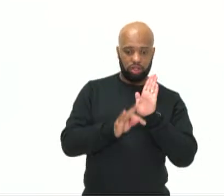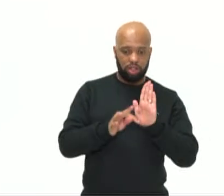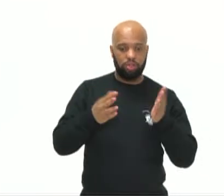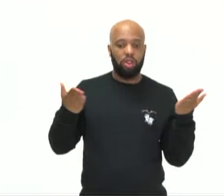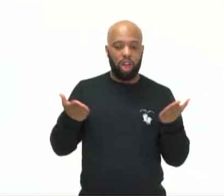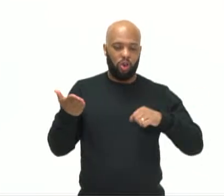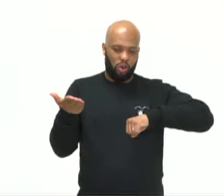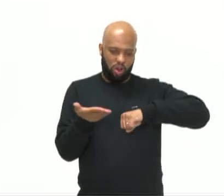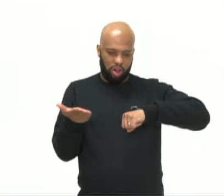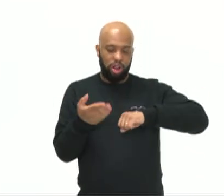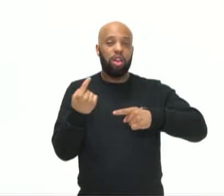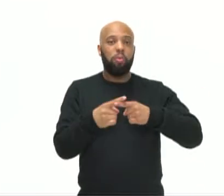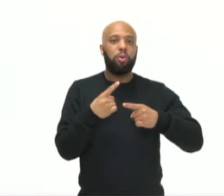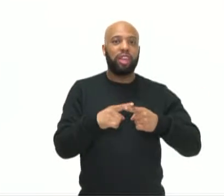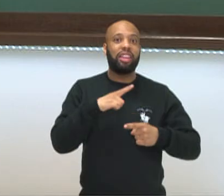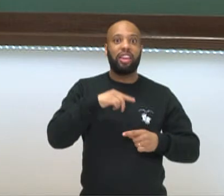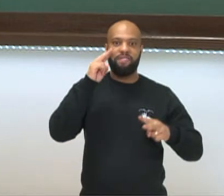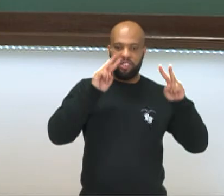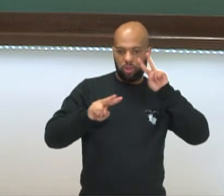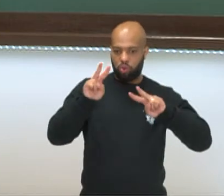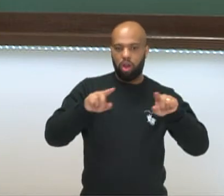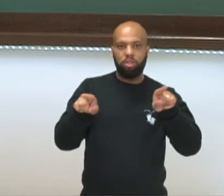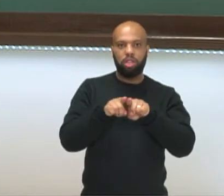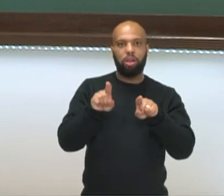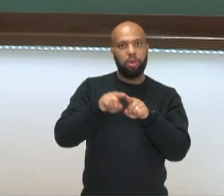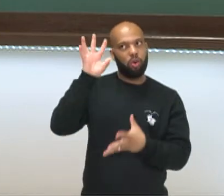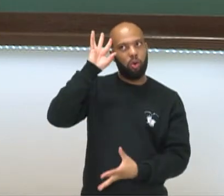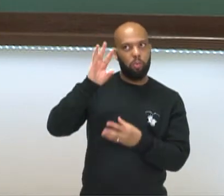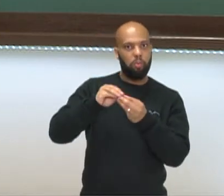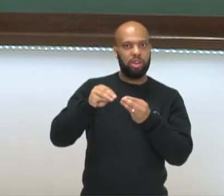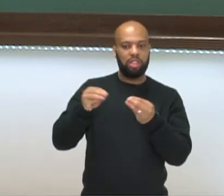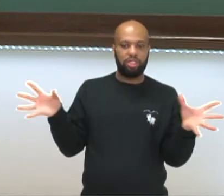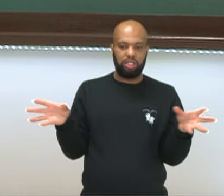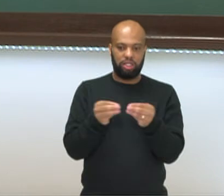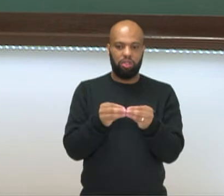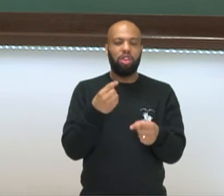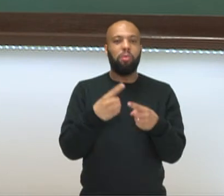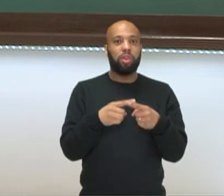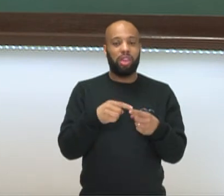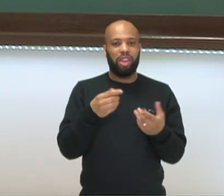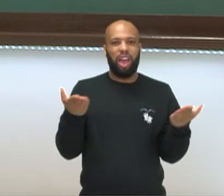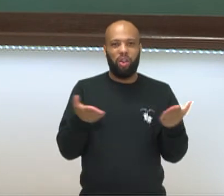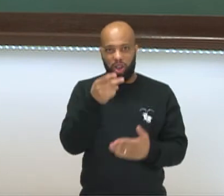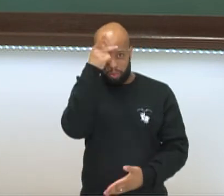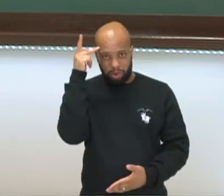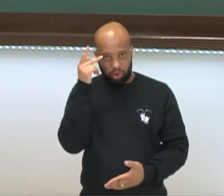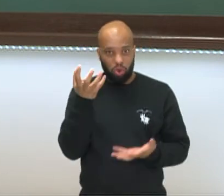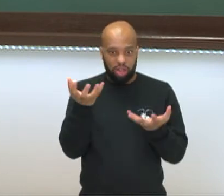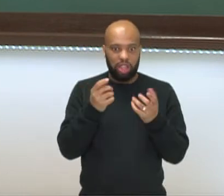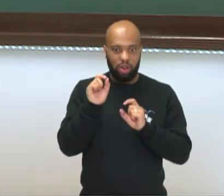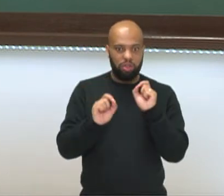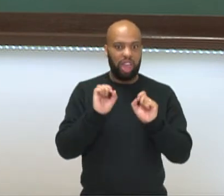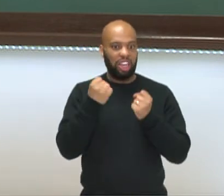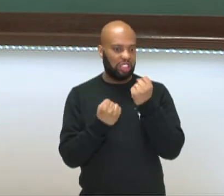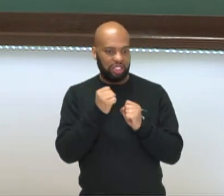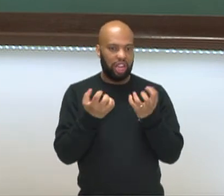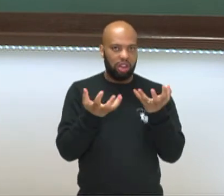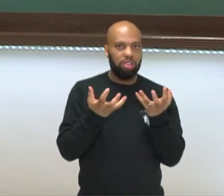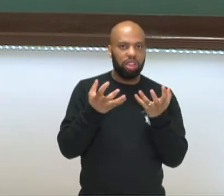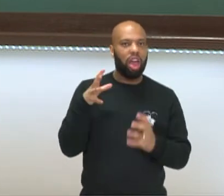contemporâneo porque prima pelo visual e pela síntese. As pessoas estão com muita pressa, elas querem ver o significado mais